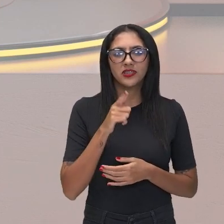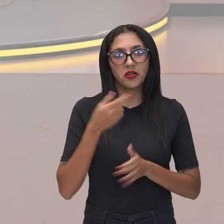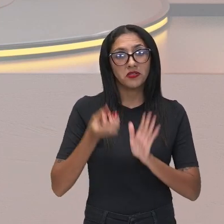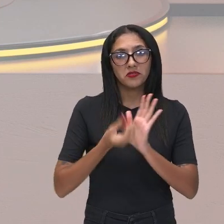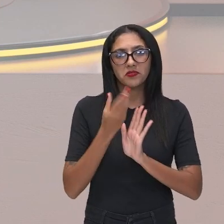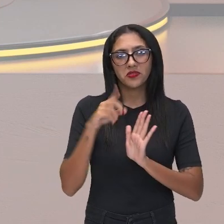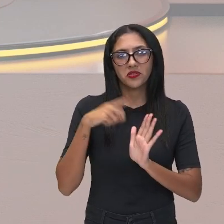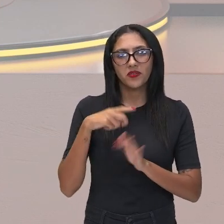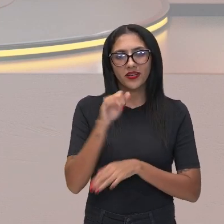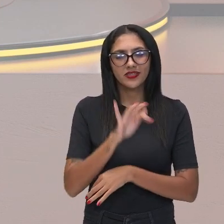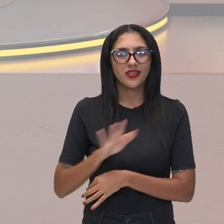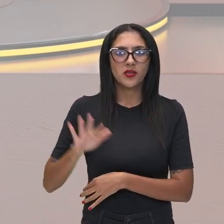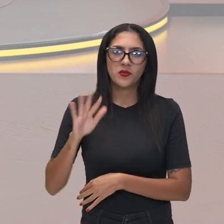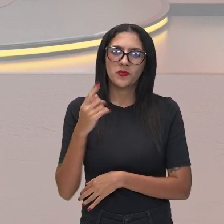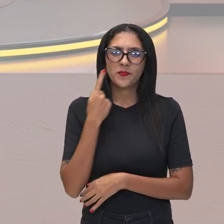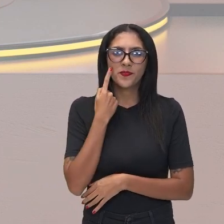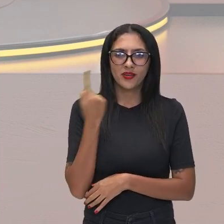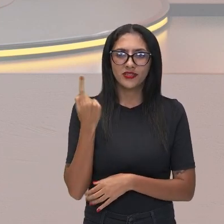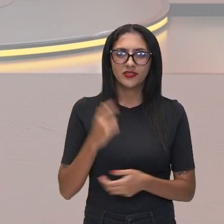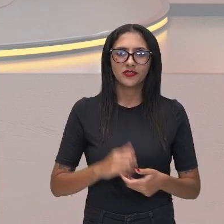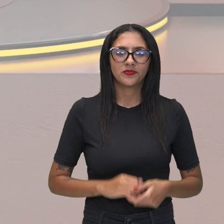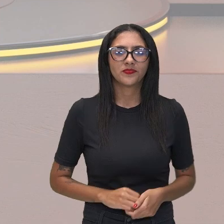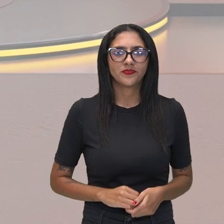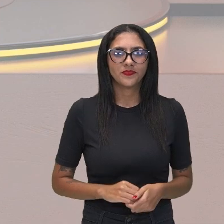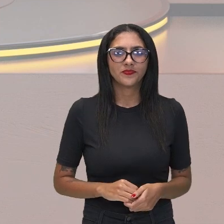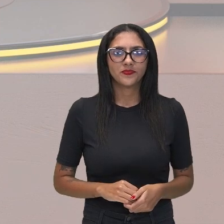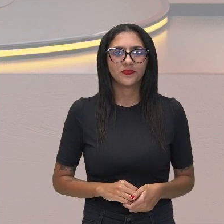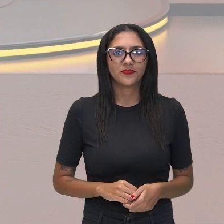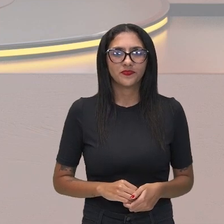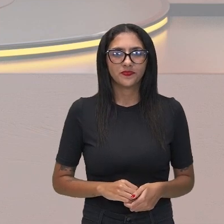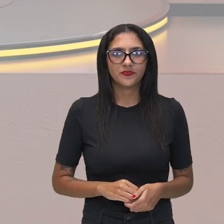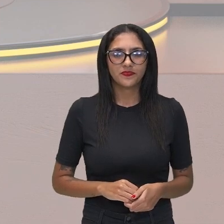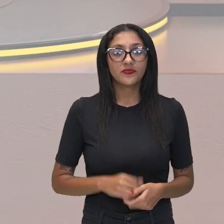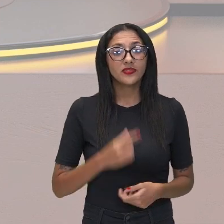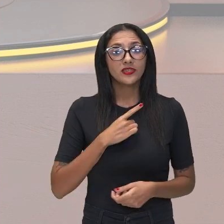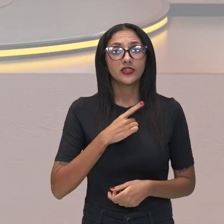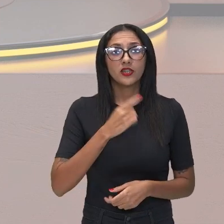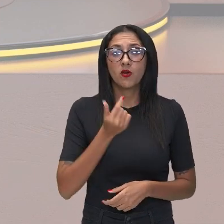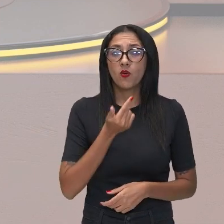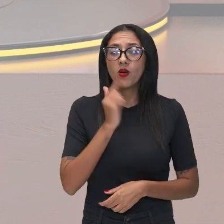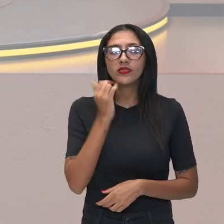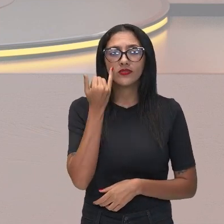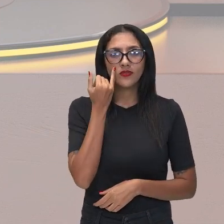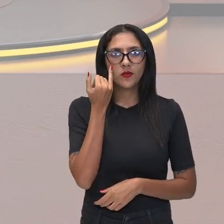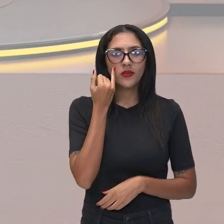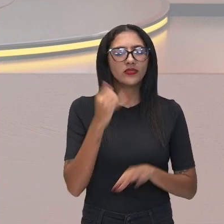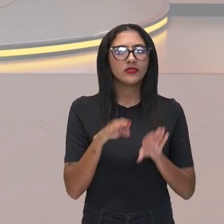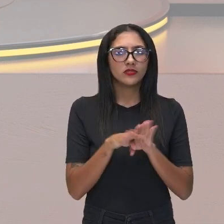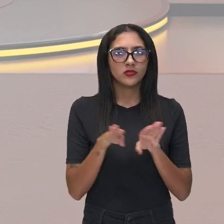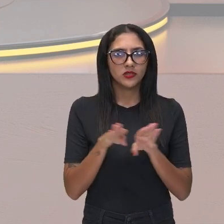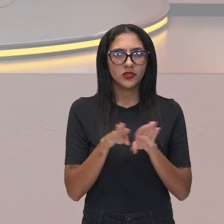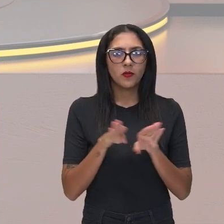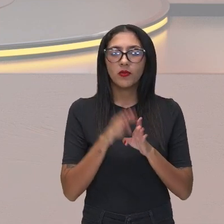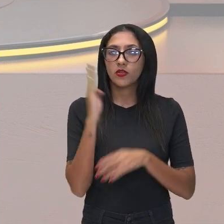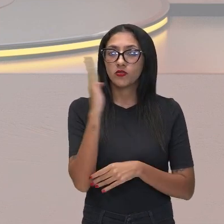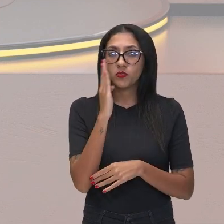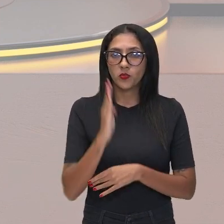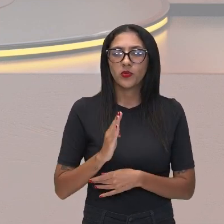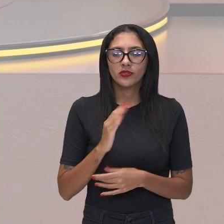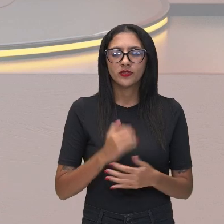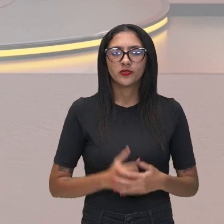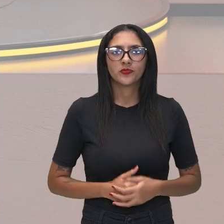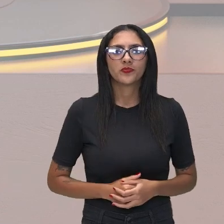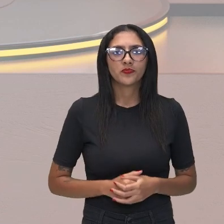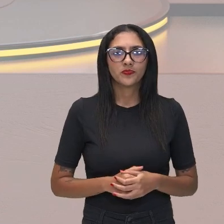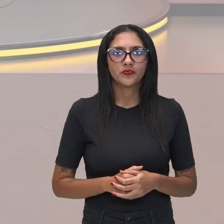uma cobra fumando, tá bom? Então vamos lá, tem muita coisa muito interessante sobre essa participação aí do Brasil na Segunda Guerra.